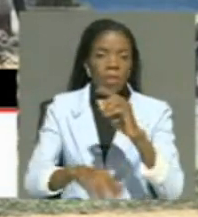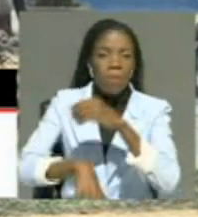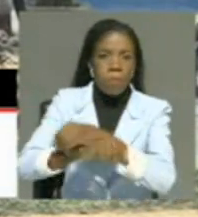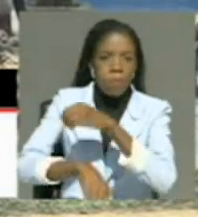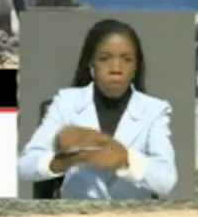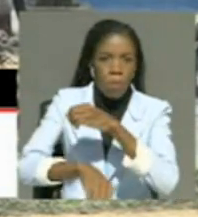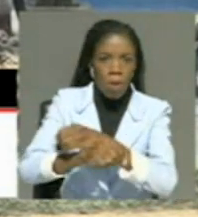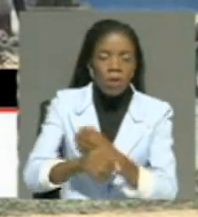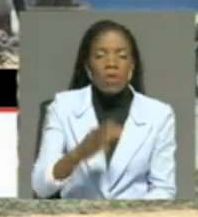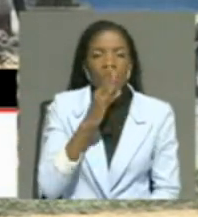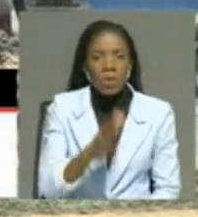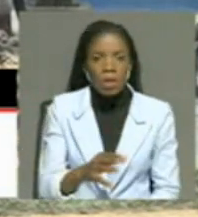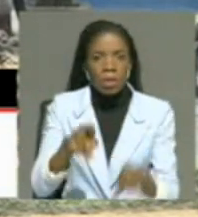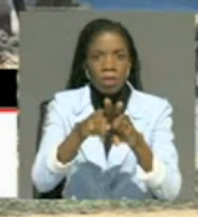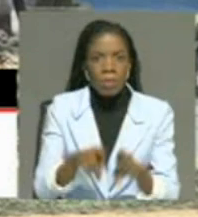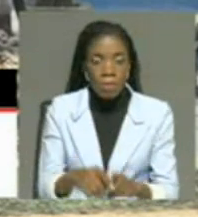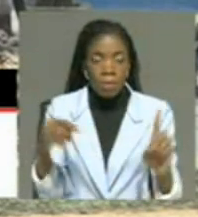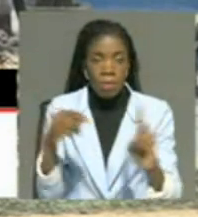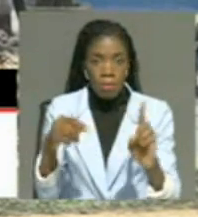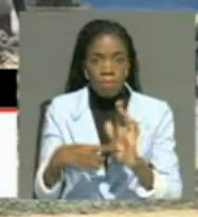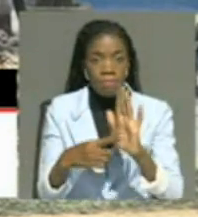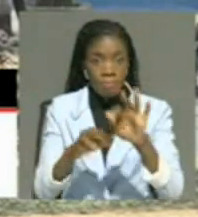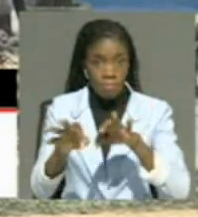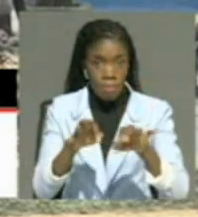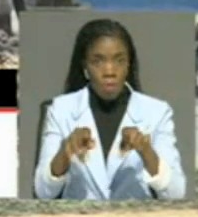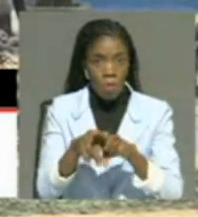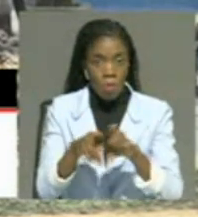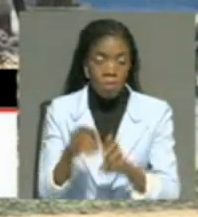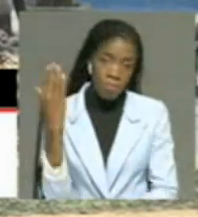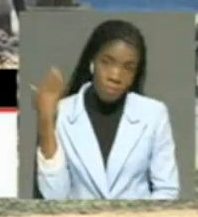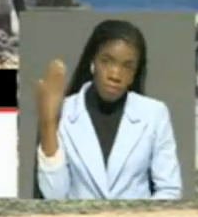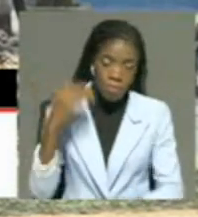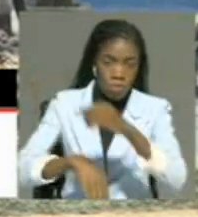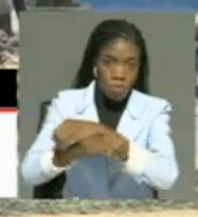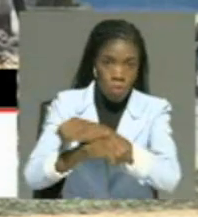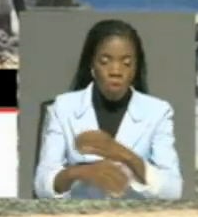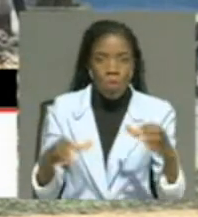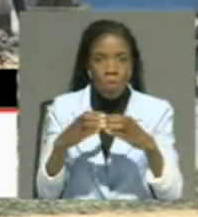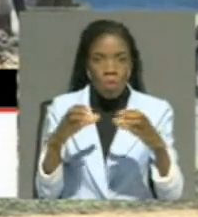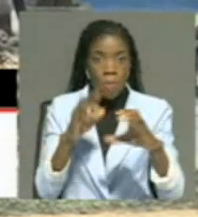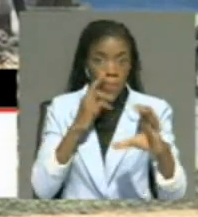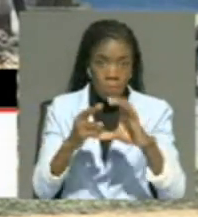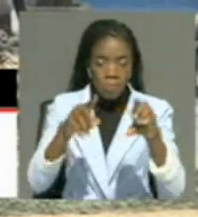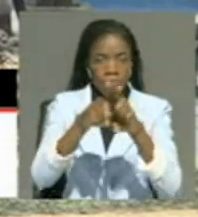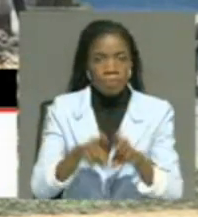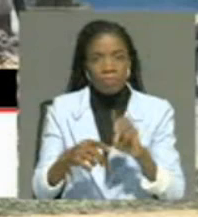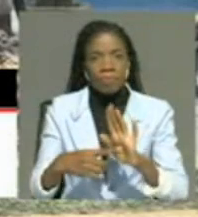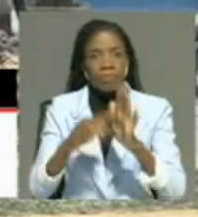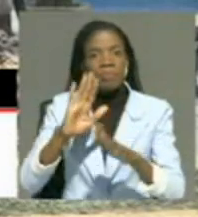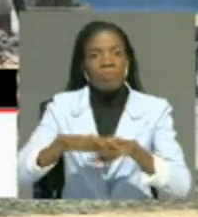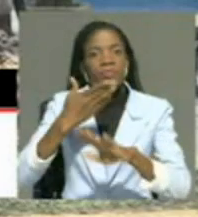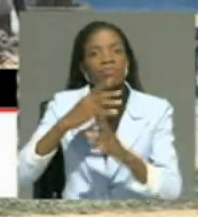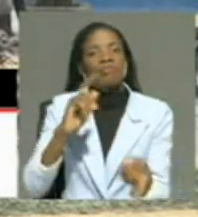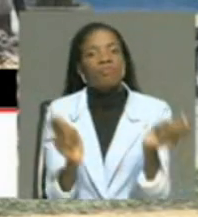da sua atividade desportiva como jogadora de handball, embora fosse jogadora do Petro, do Ferrovia, depois passou